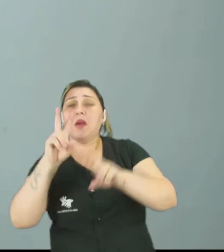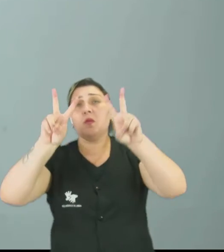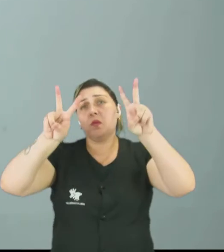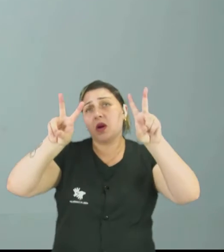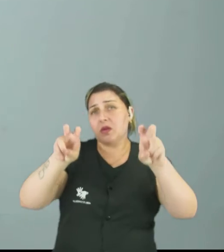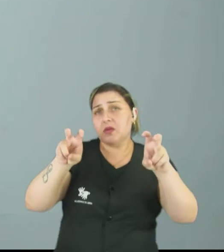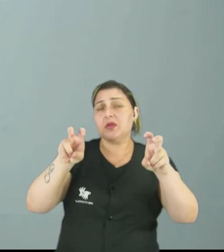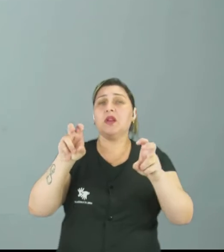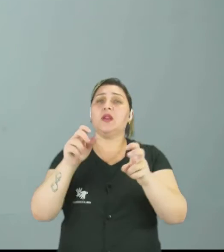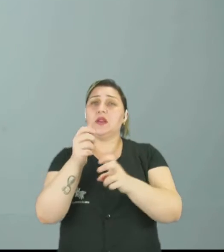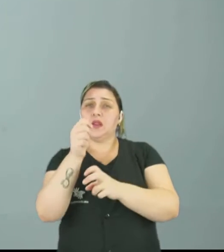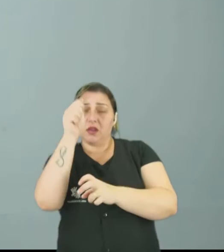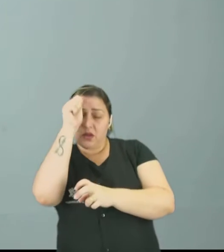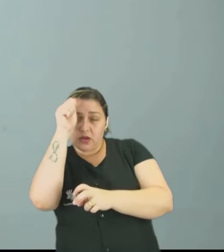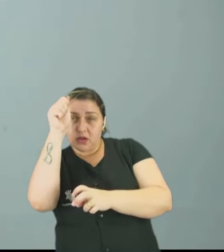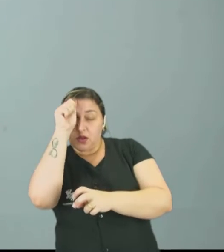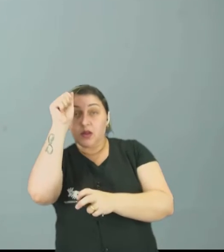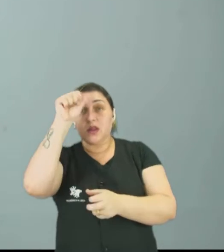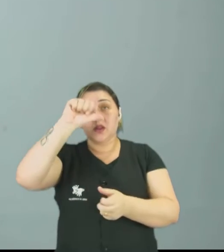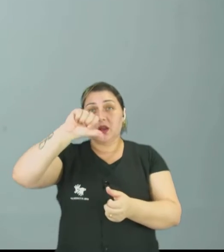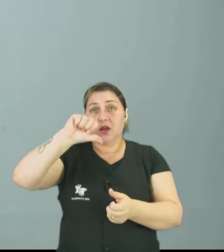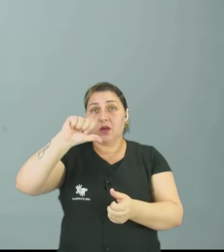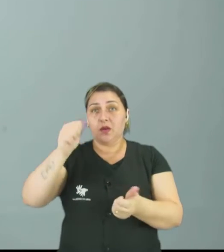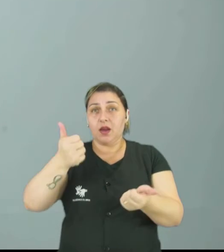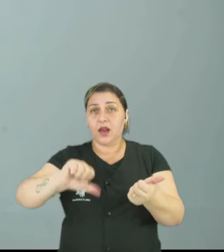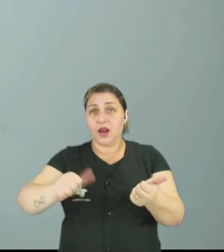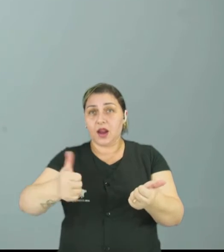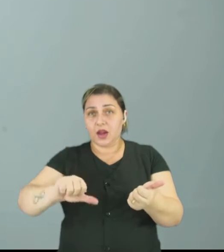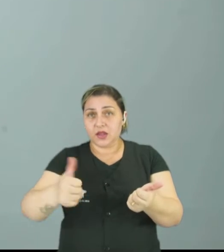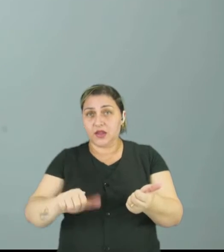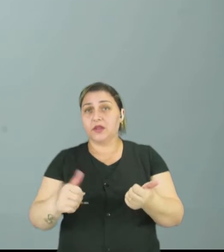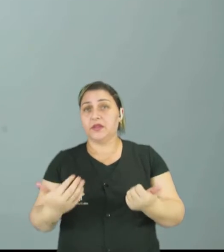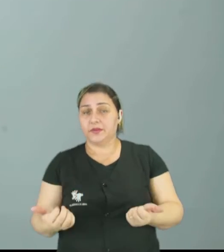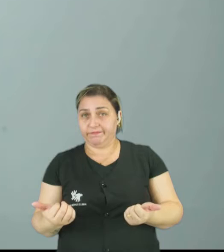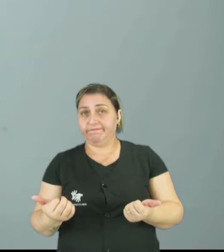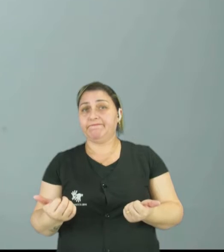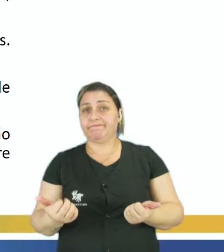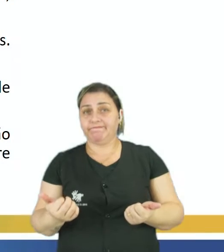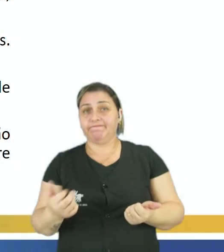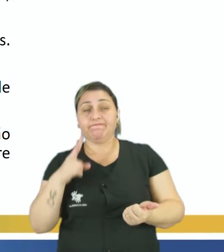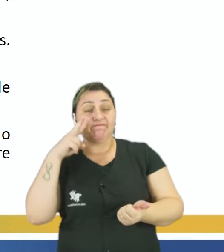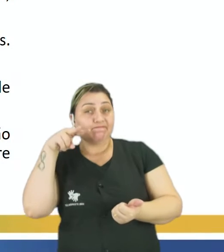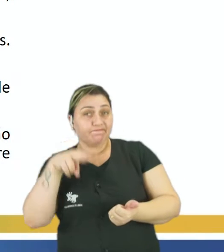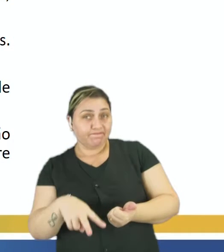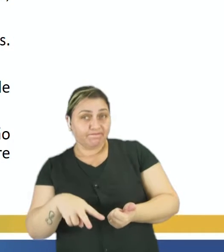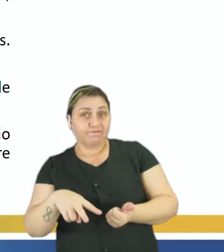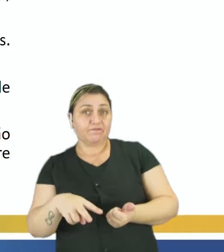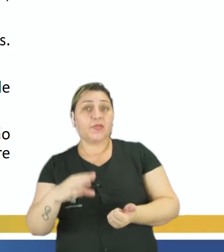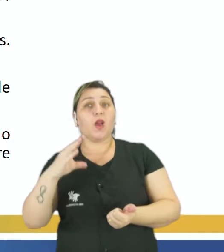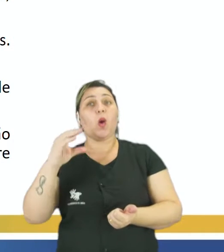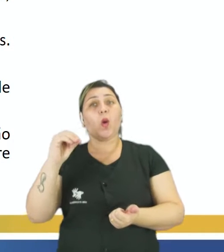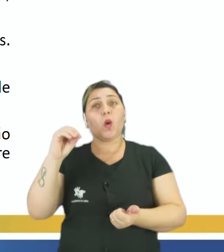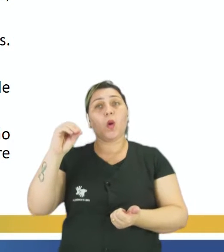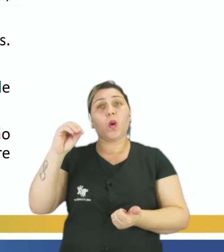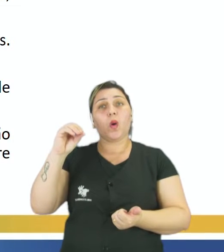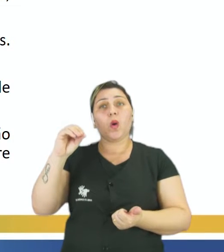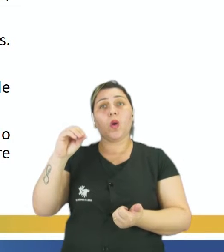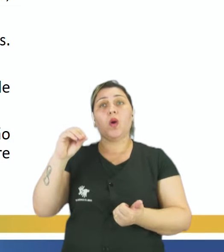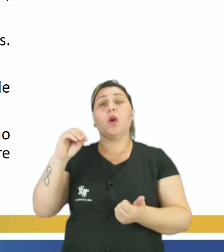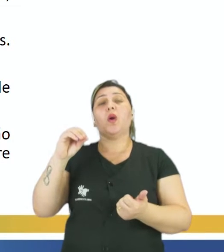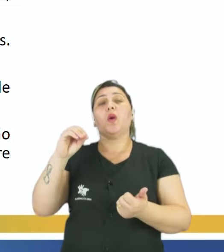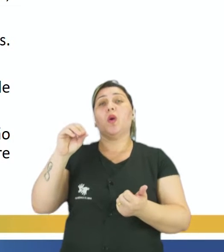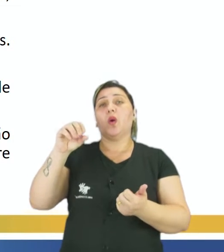assuntos, as obras em que são analisadas. Então, a palavra consumo aqui está no sentido conotativo,